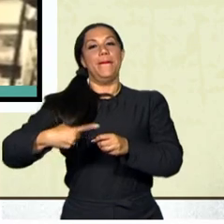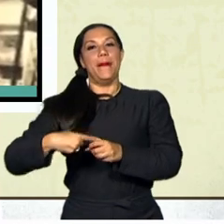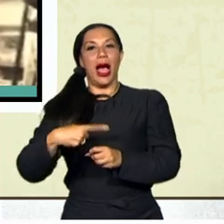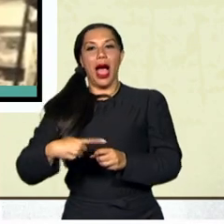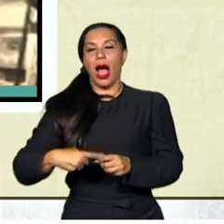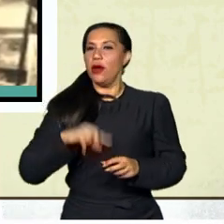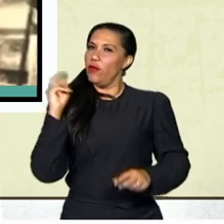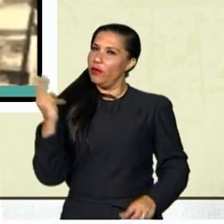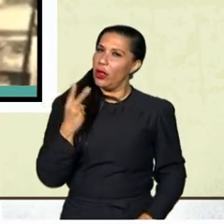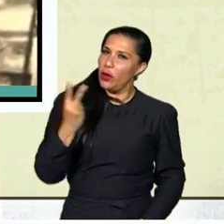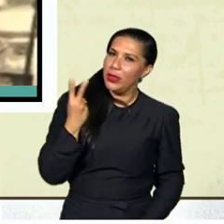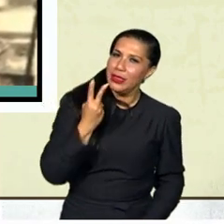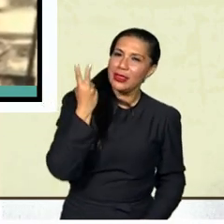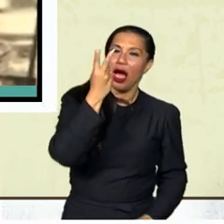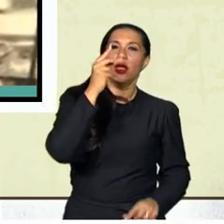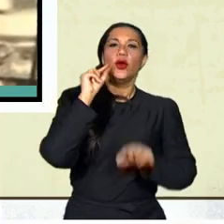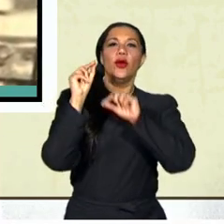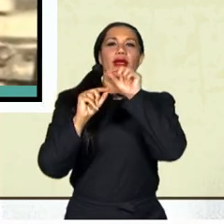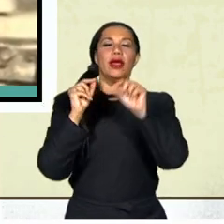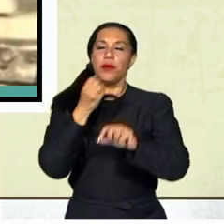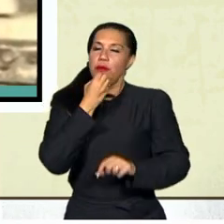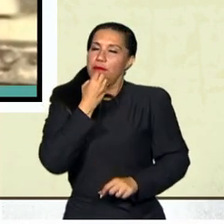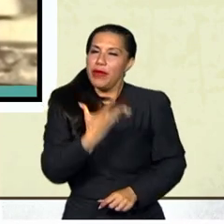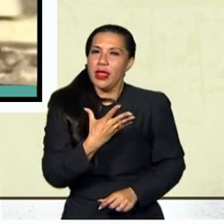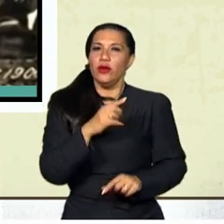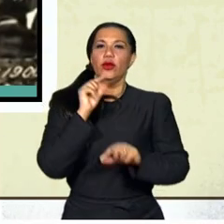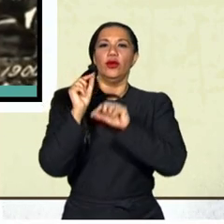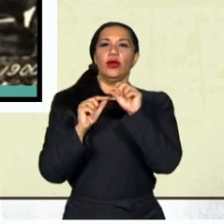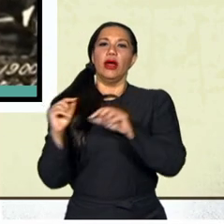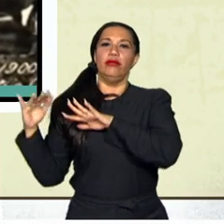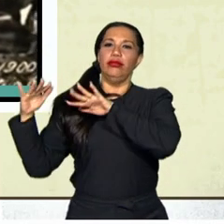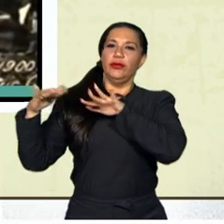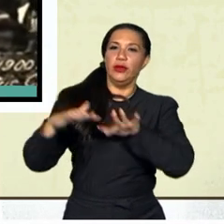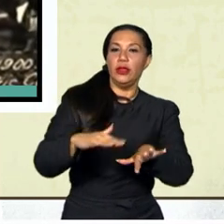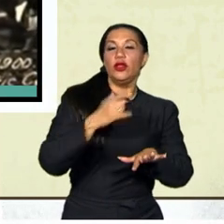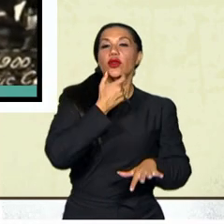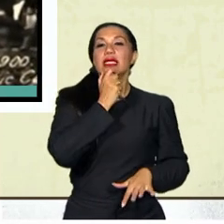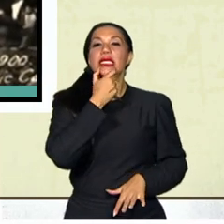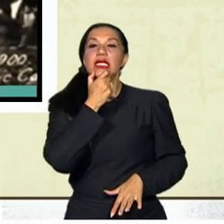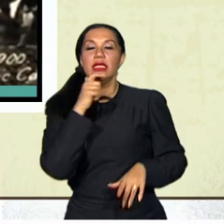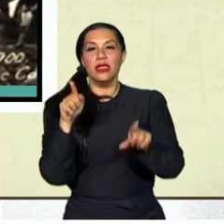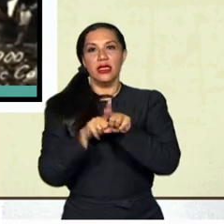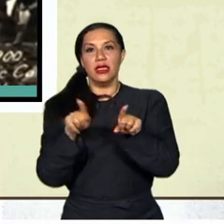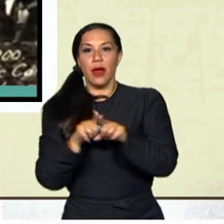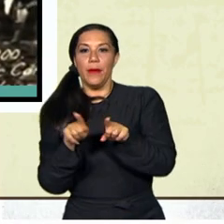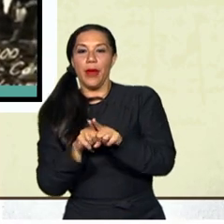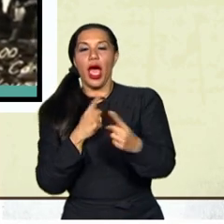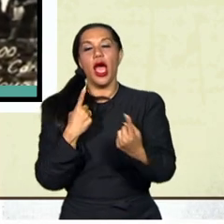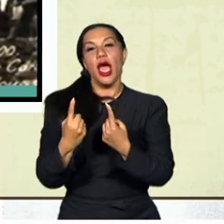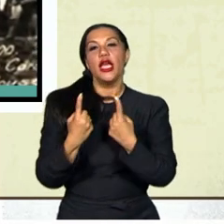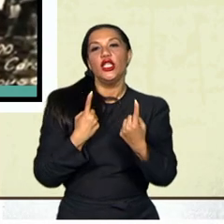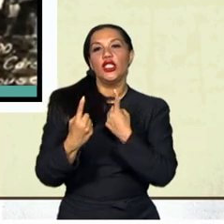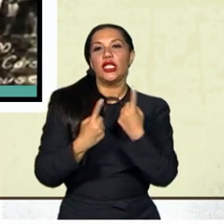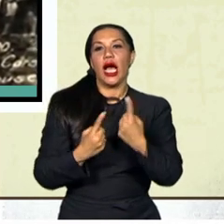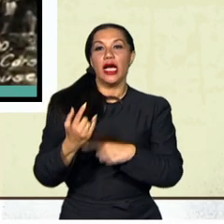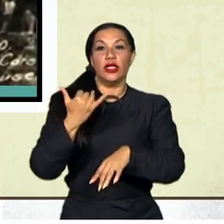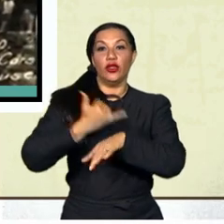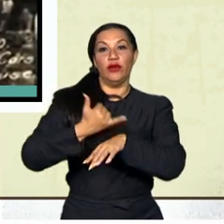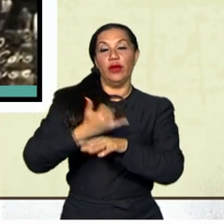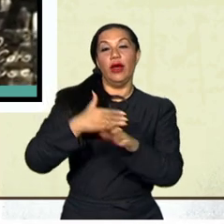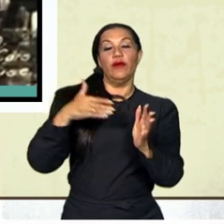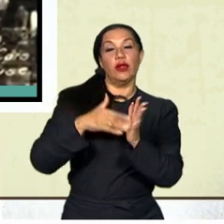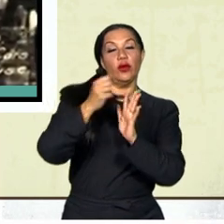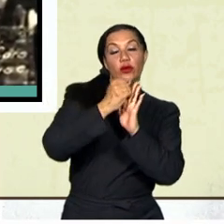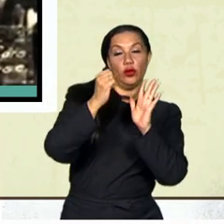considerado bem valorizado e foi beneficiado com a vinda dos ingleses e suas estradas de ferro no final do